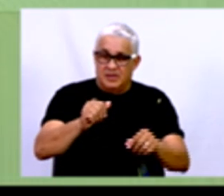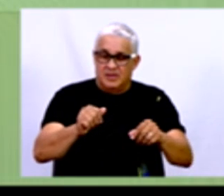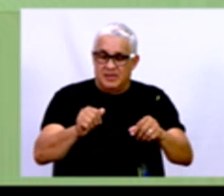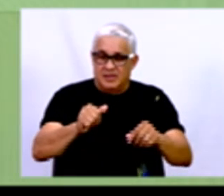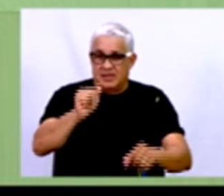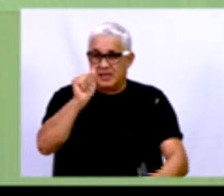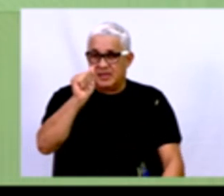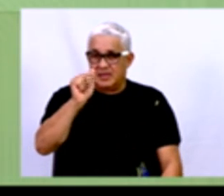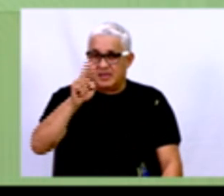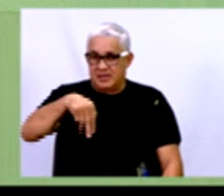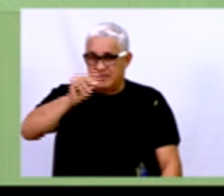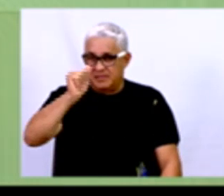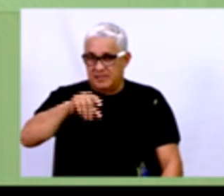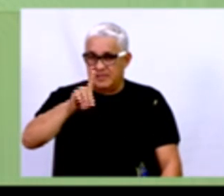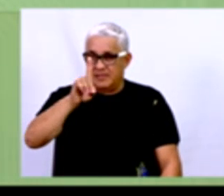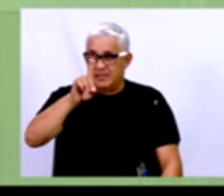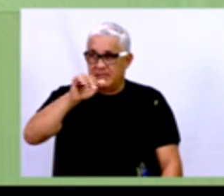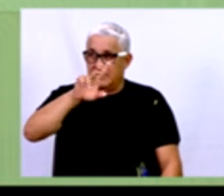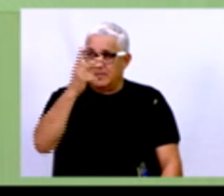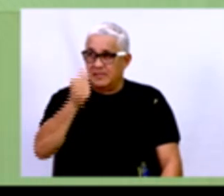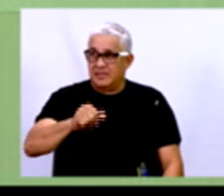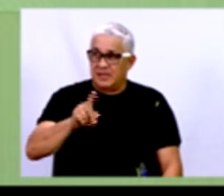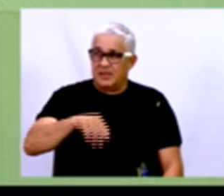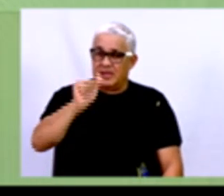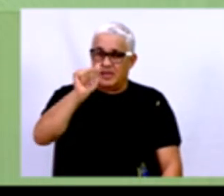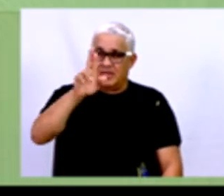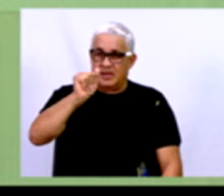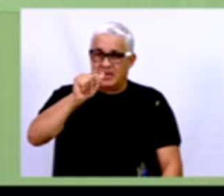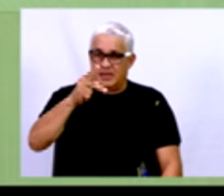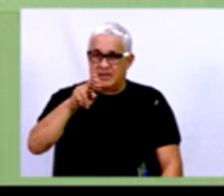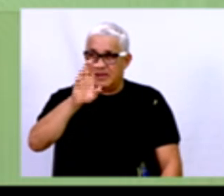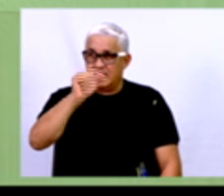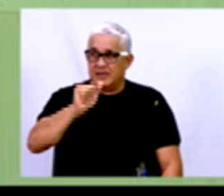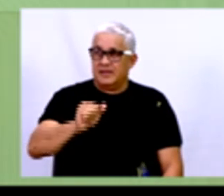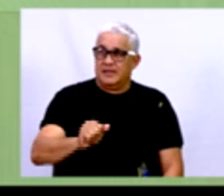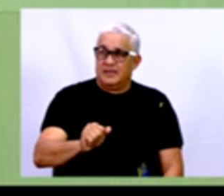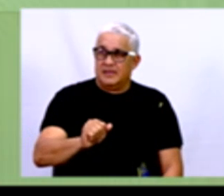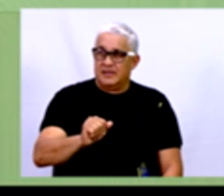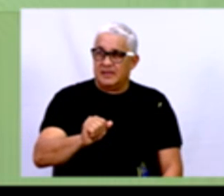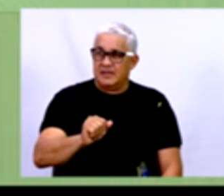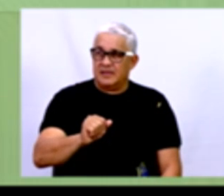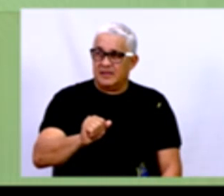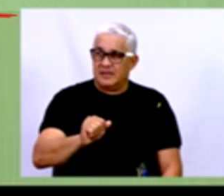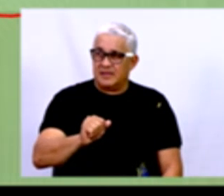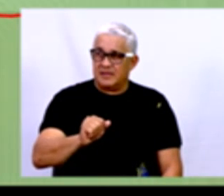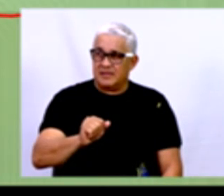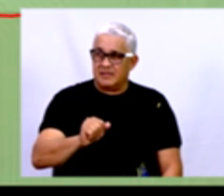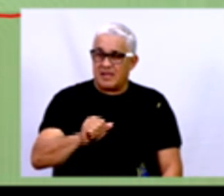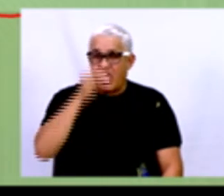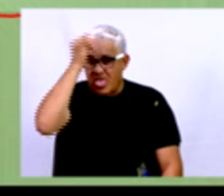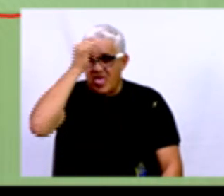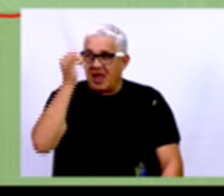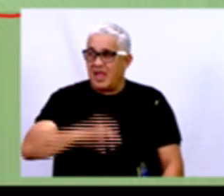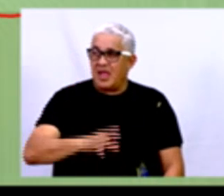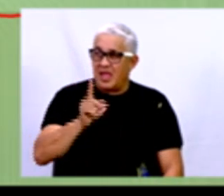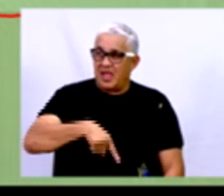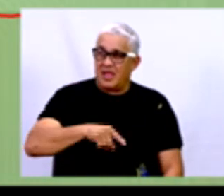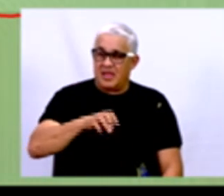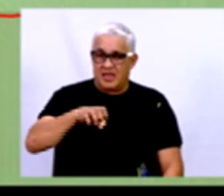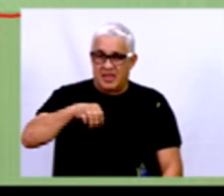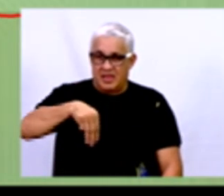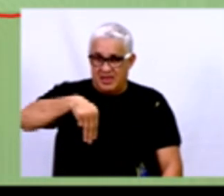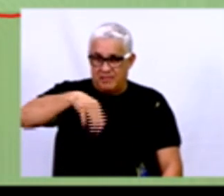abirobado. Invencionice é enfuca, o matuto é mucureba, qualquer ferida é pereba.